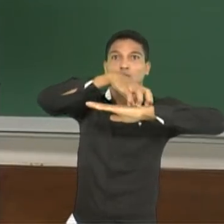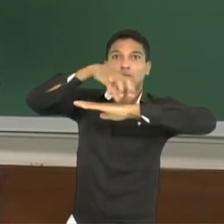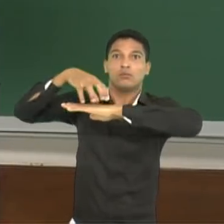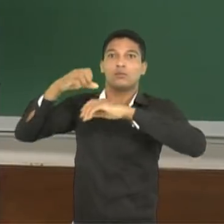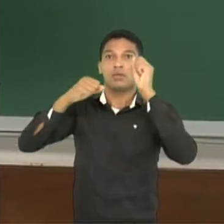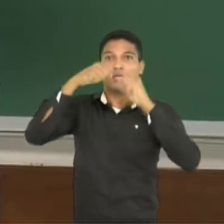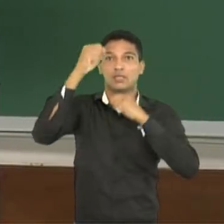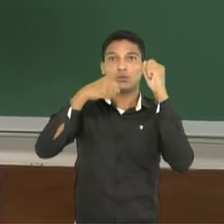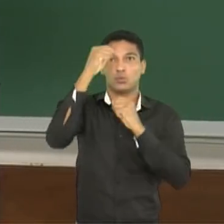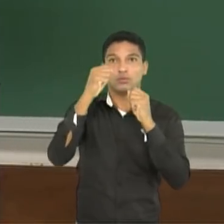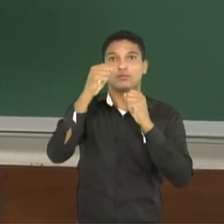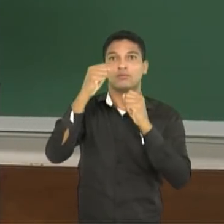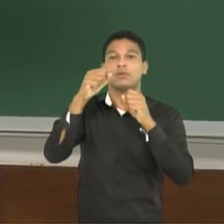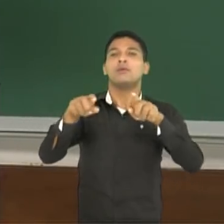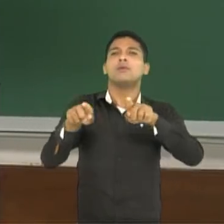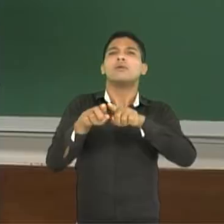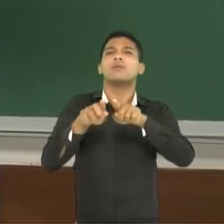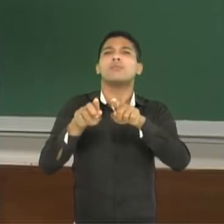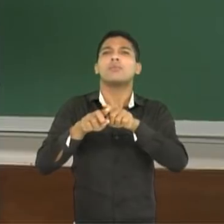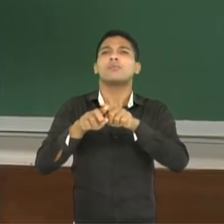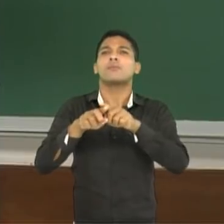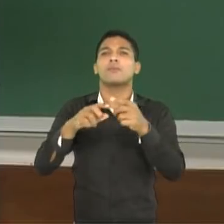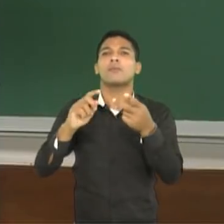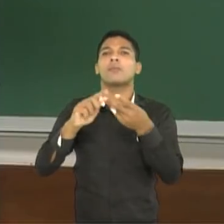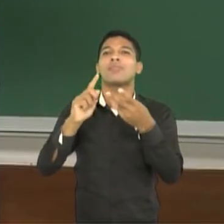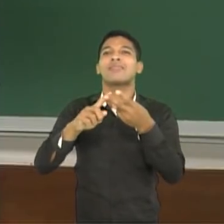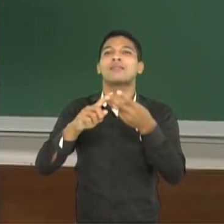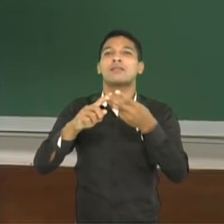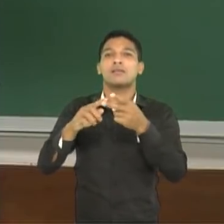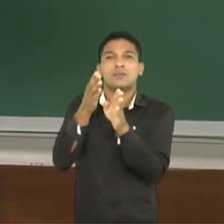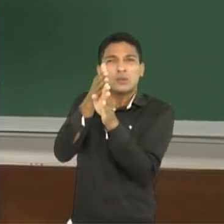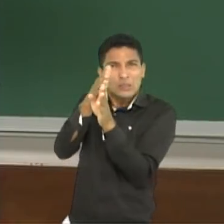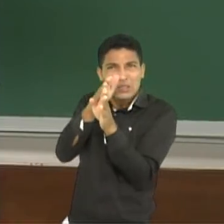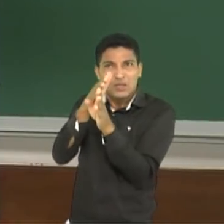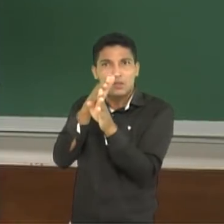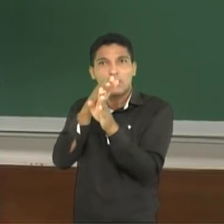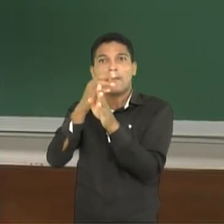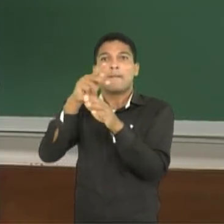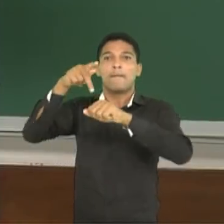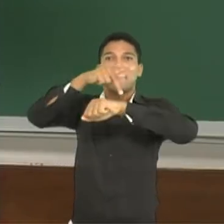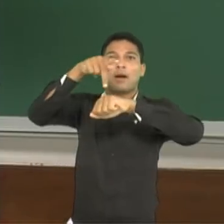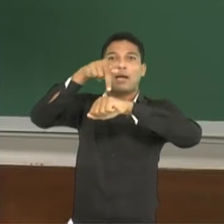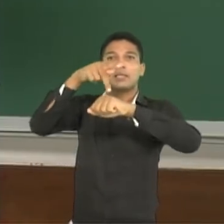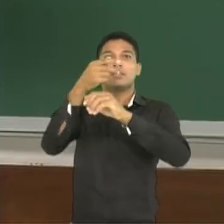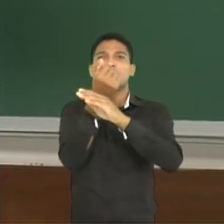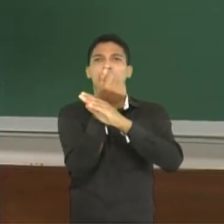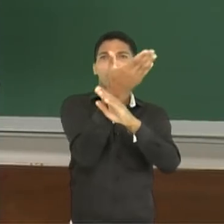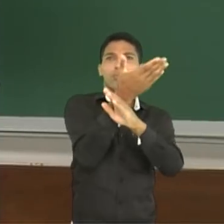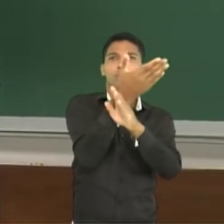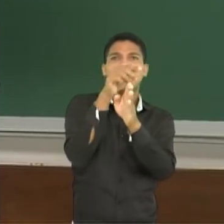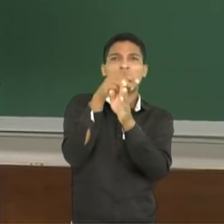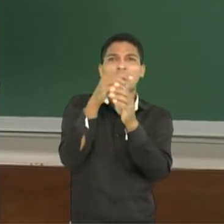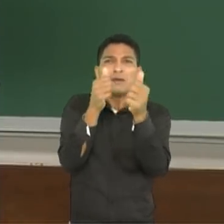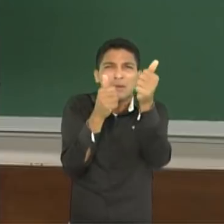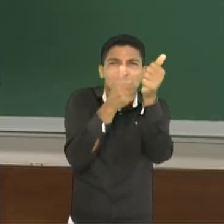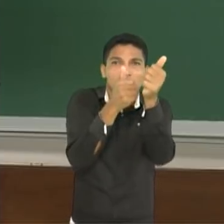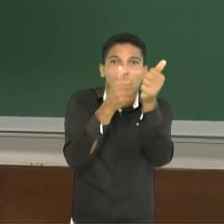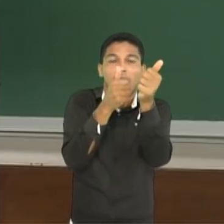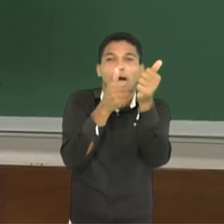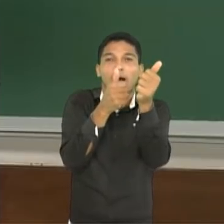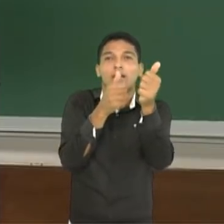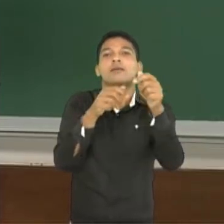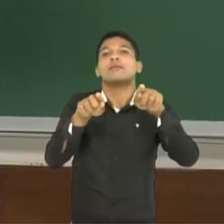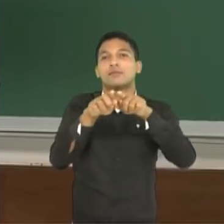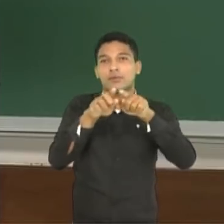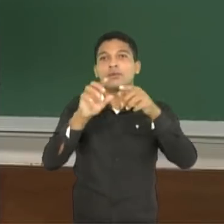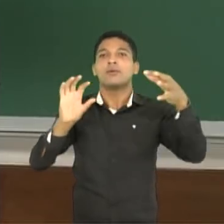são características ali de ter uma malha rodoviária consistente, né, que ajudou toda essa função ali de